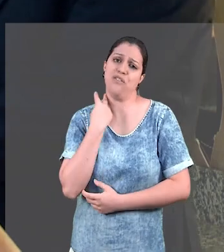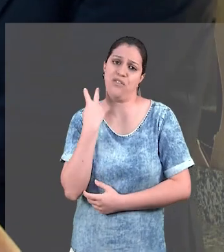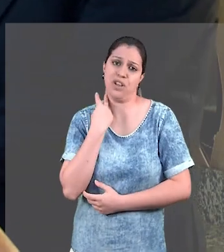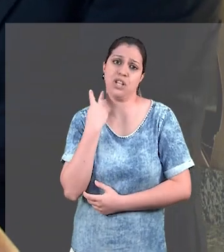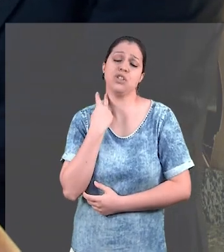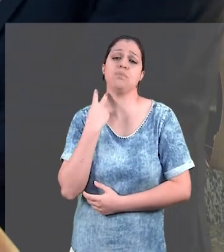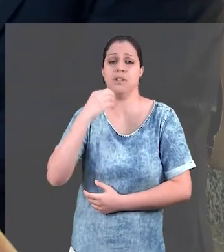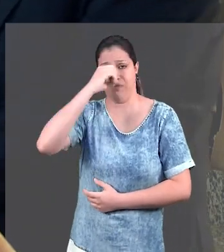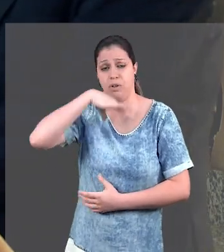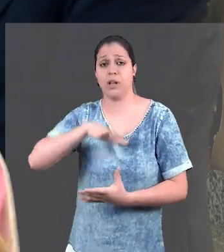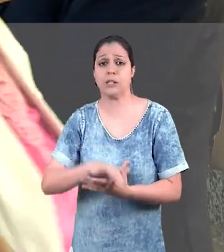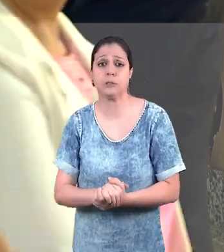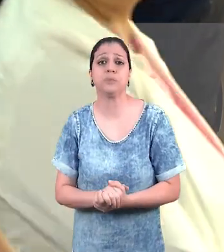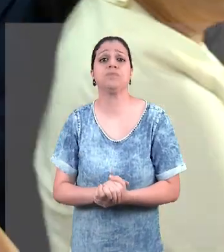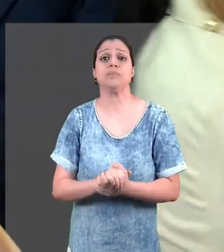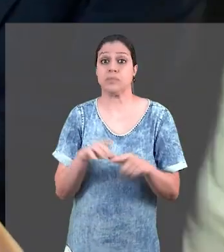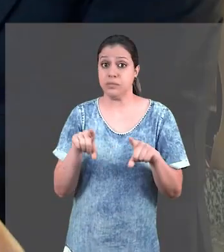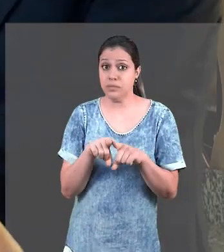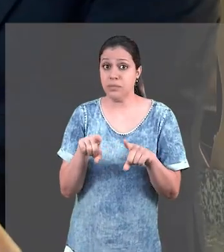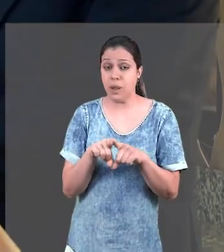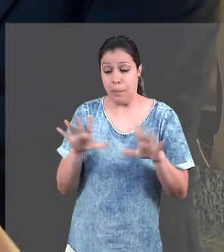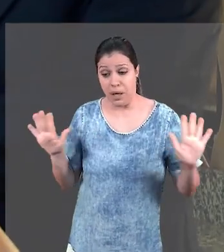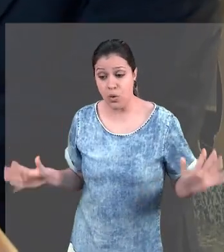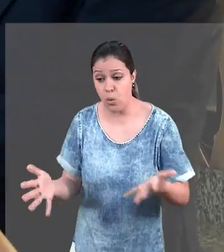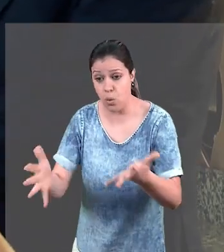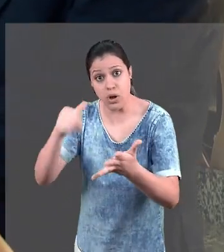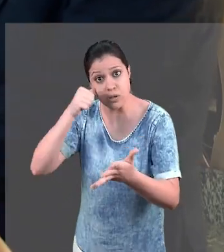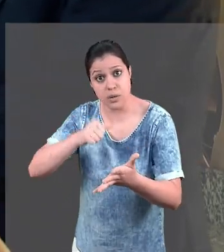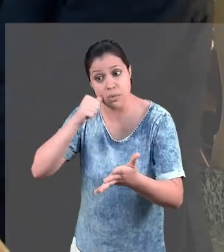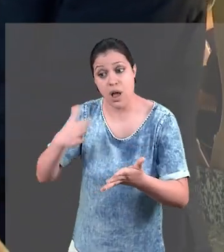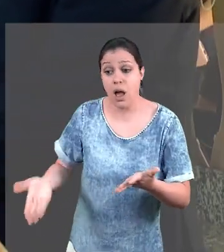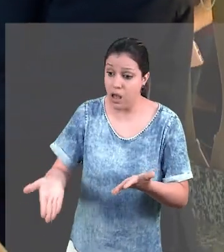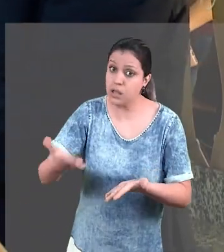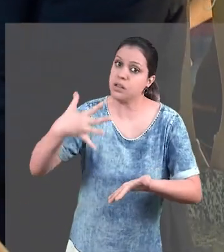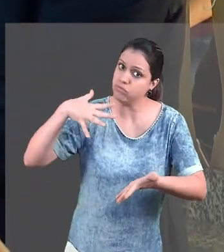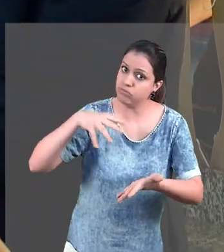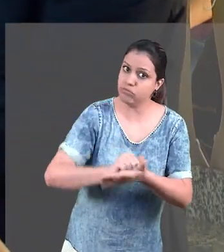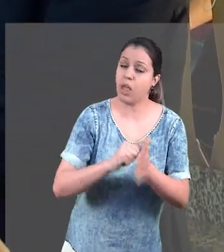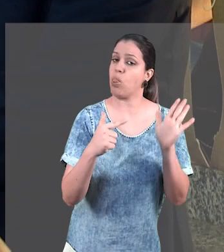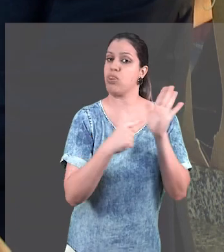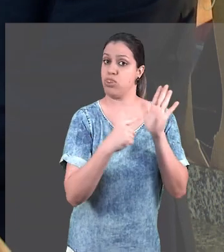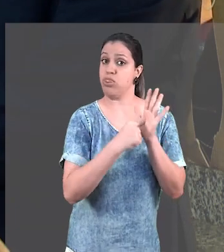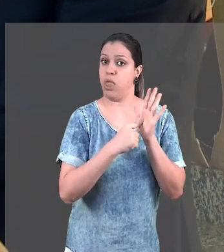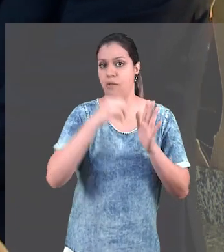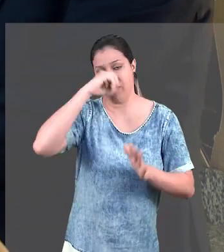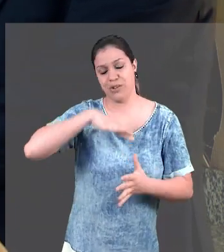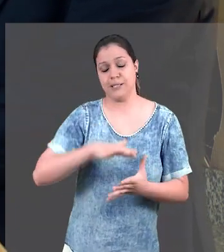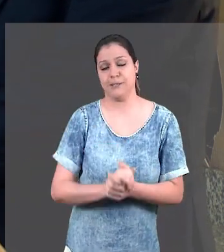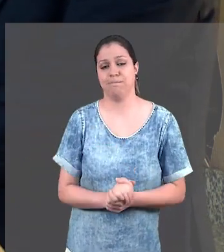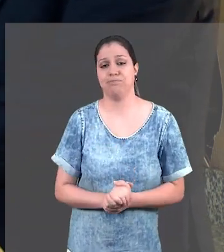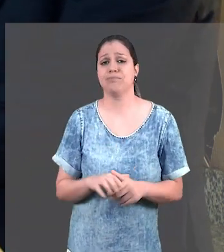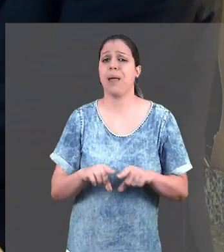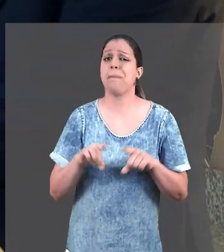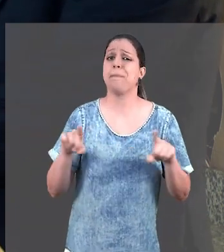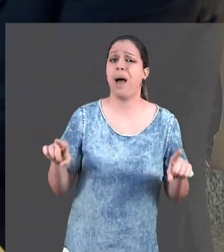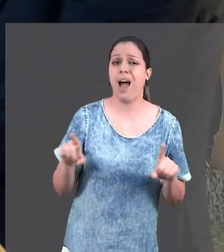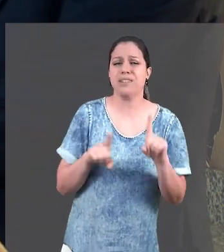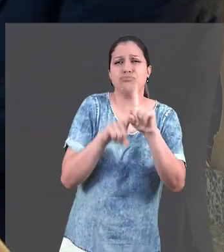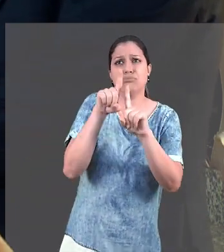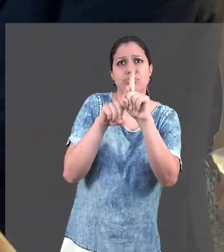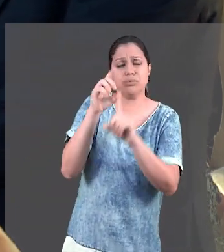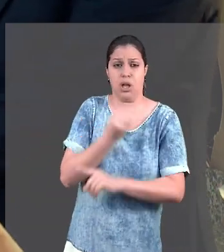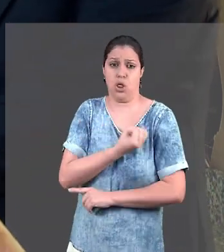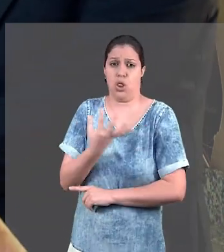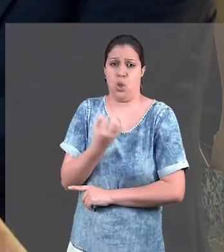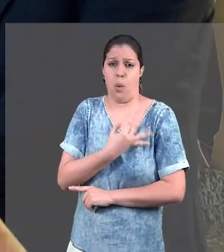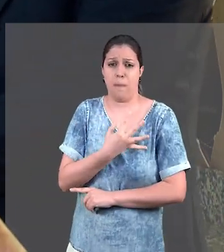também colabora para que ela seja encorajada a registrar maior a violência doméstica. Agora, lamentavelmente, os